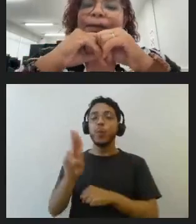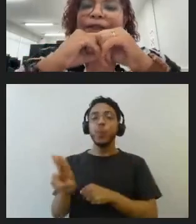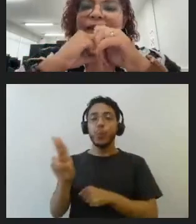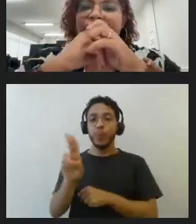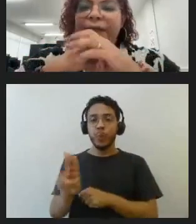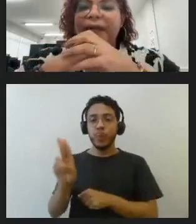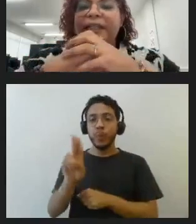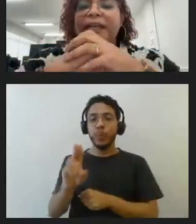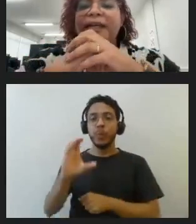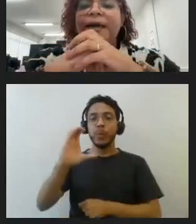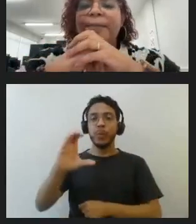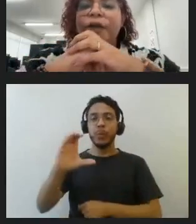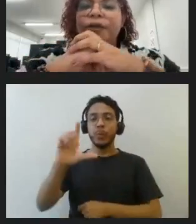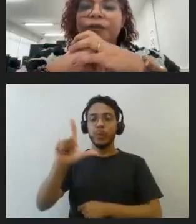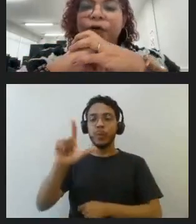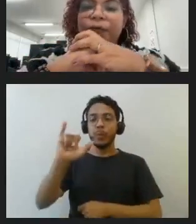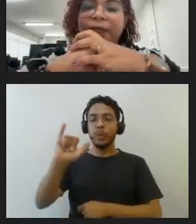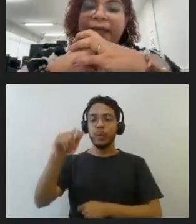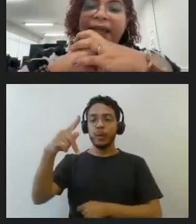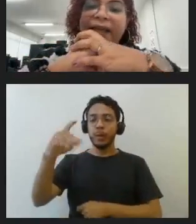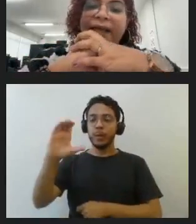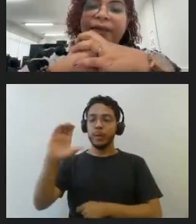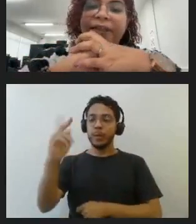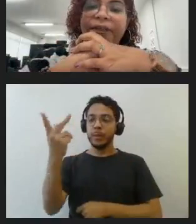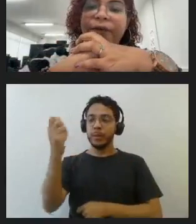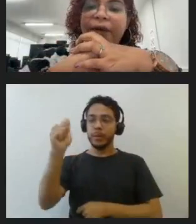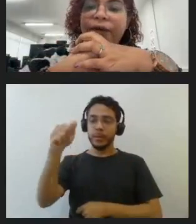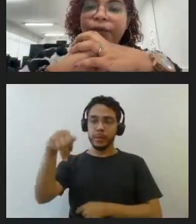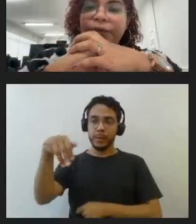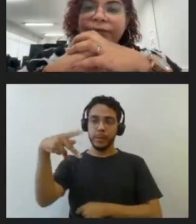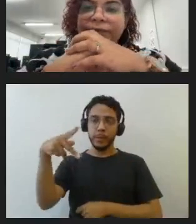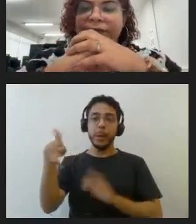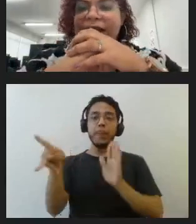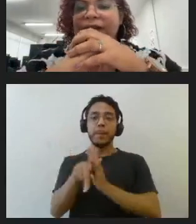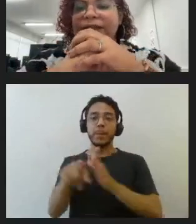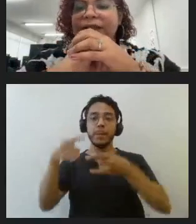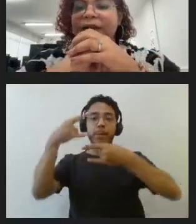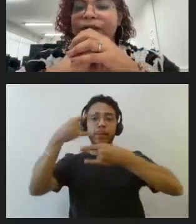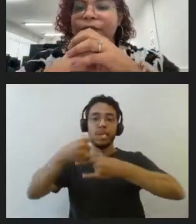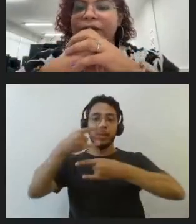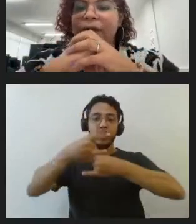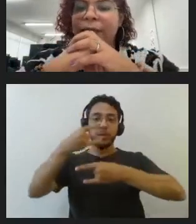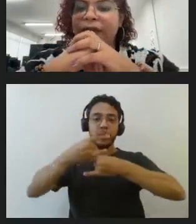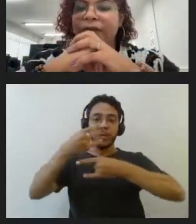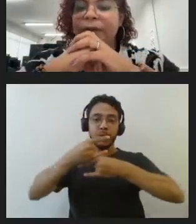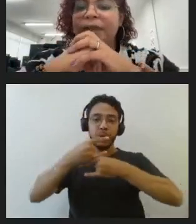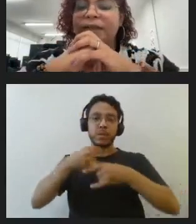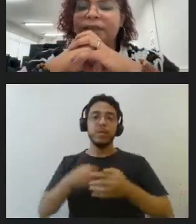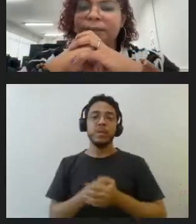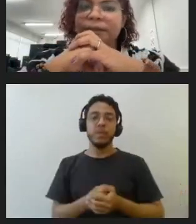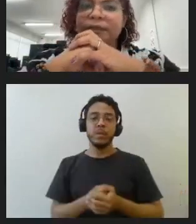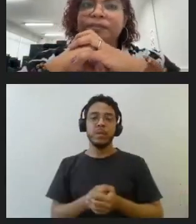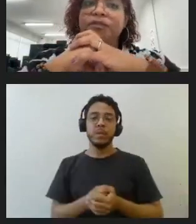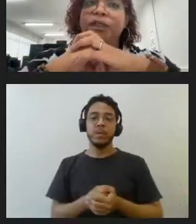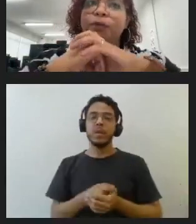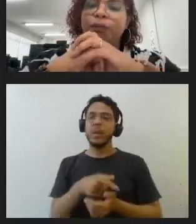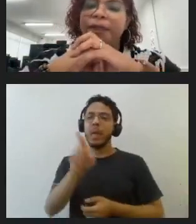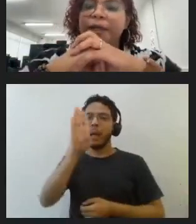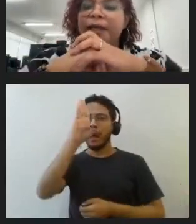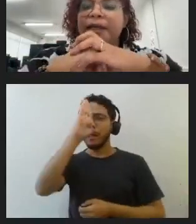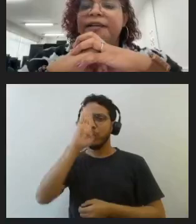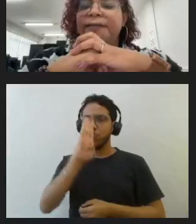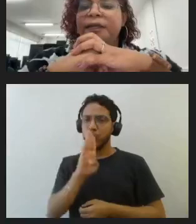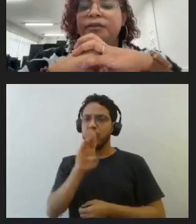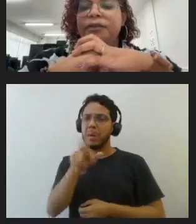o Clipchamp, né, que ela é da Microsoft. Ele é um editor gratuito, tem a versão gratuita, é uma plataforma bem simples,